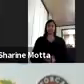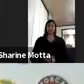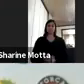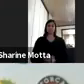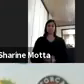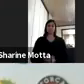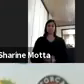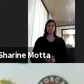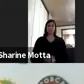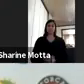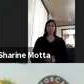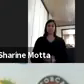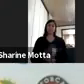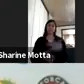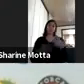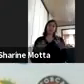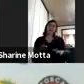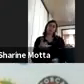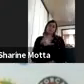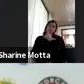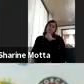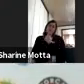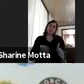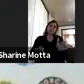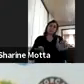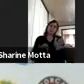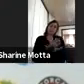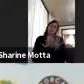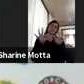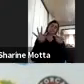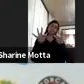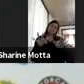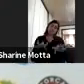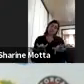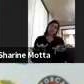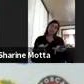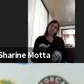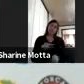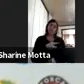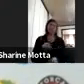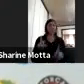Chegamos ao final de mais uma live SMC e esperamos que vocês tenham aproveitado esse